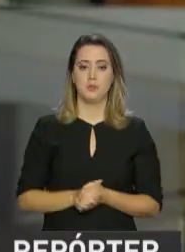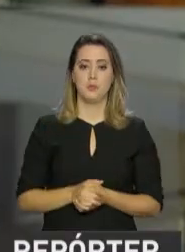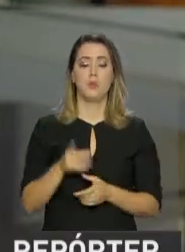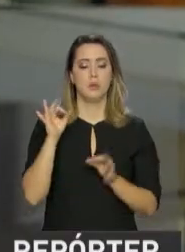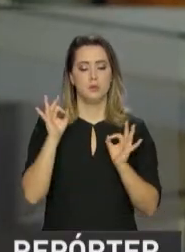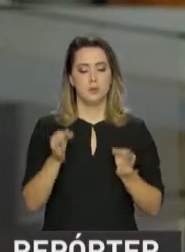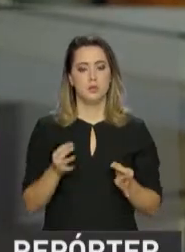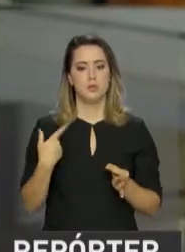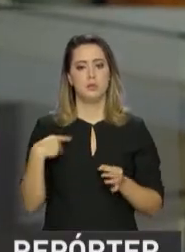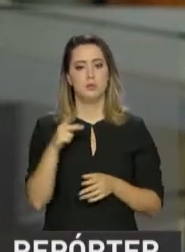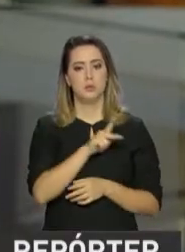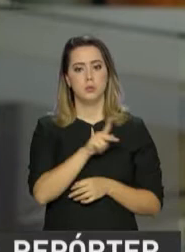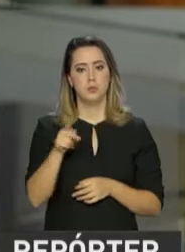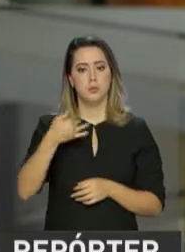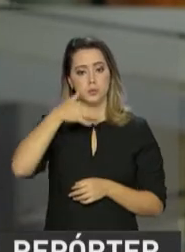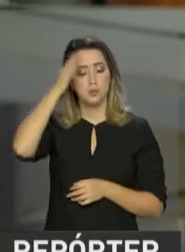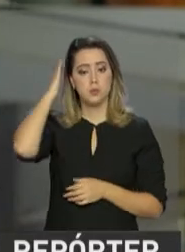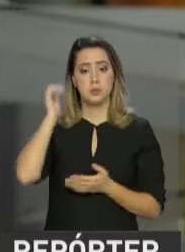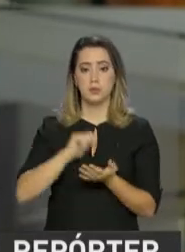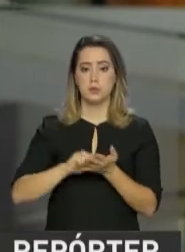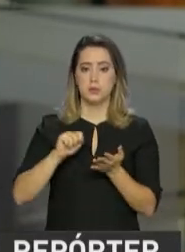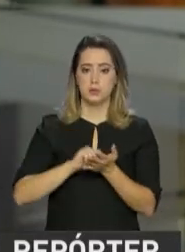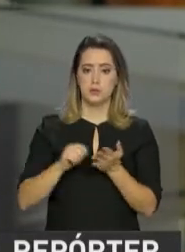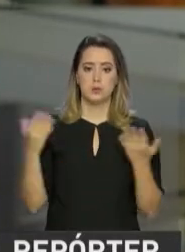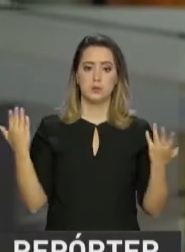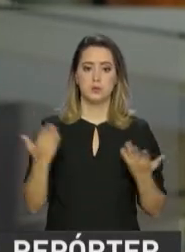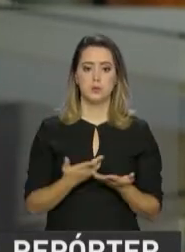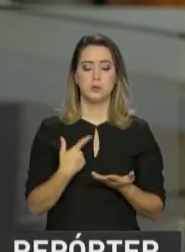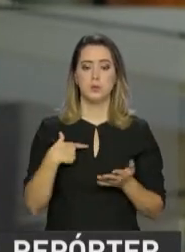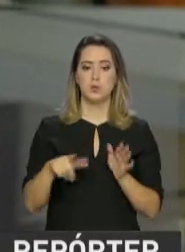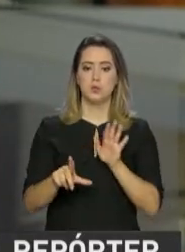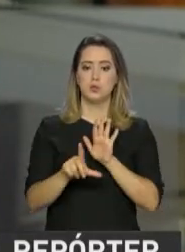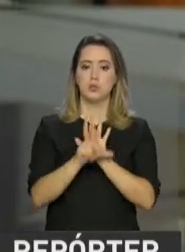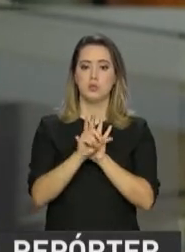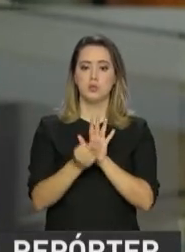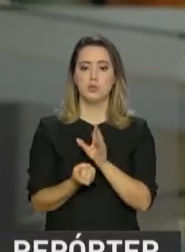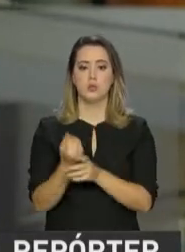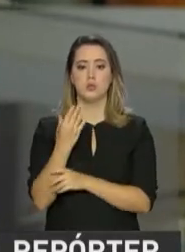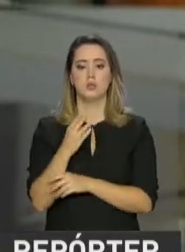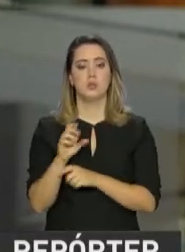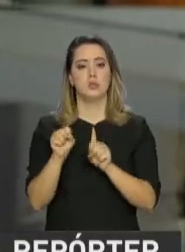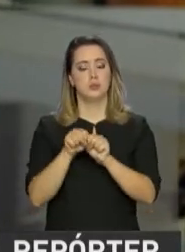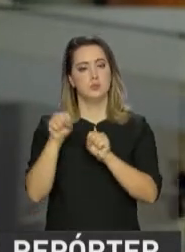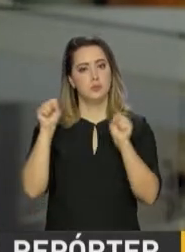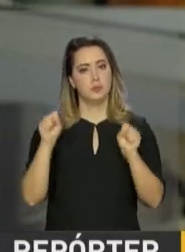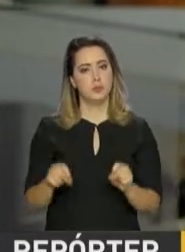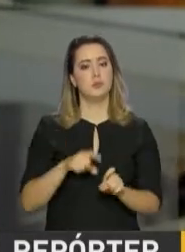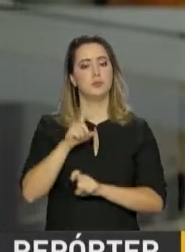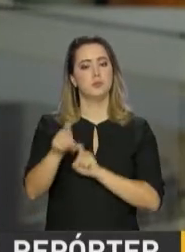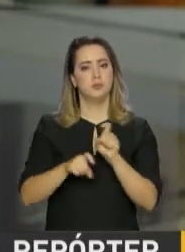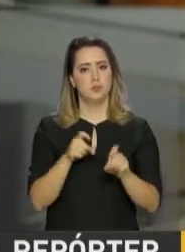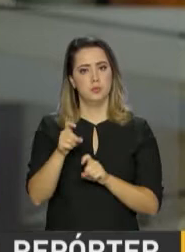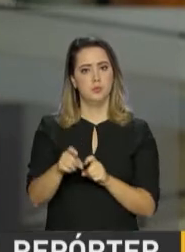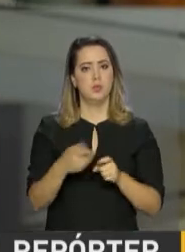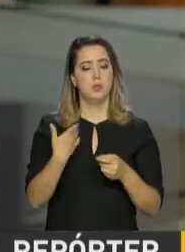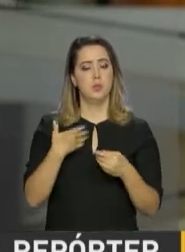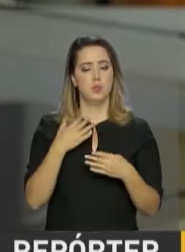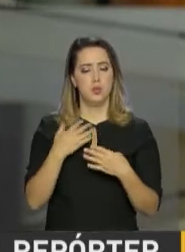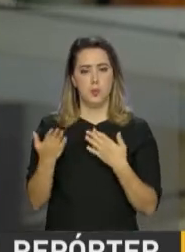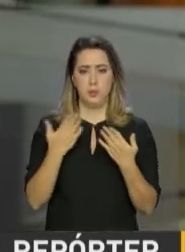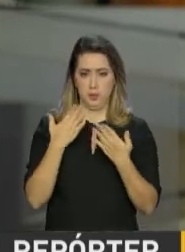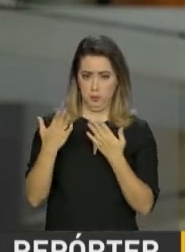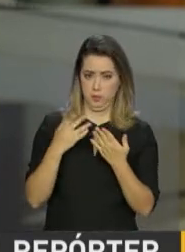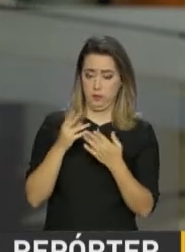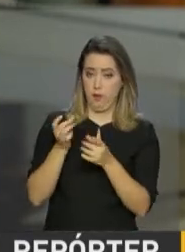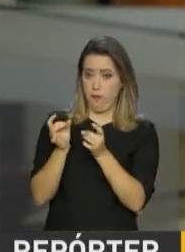exatamente o presidente michel temer assinou hoje o decreto que cria o sistema eletrônico de monitoramento de barreiras às exportações